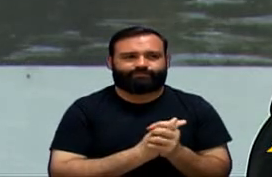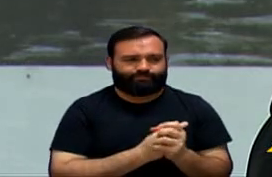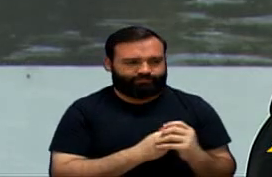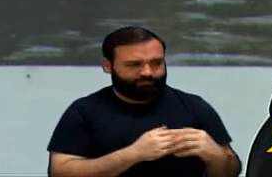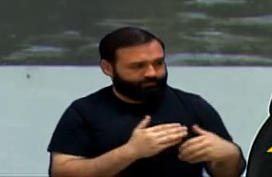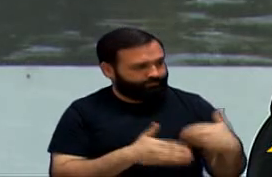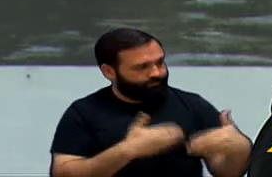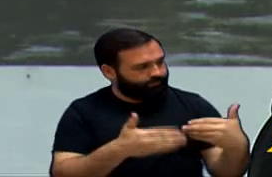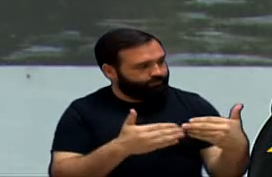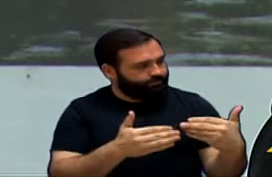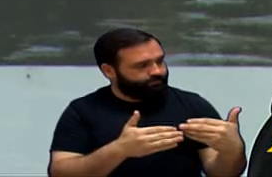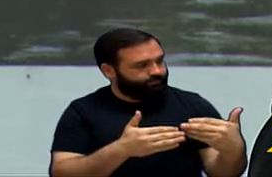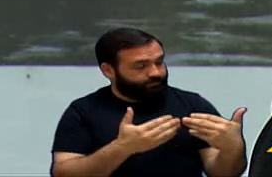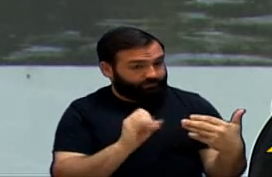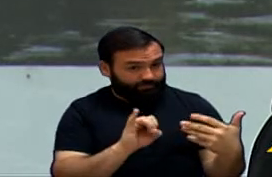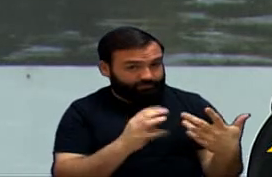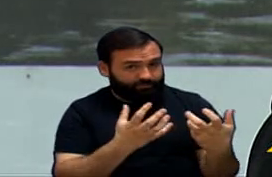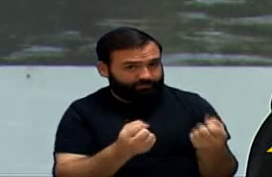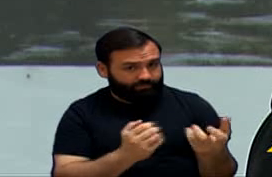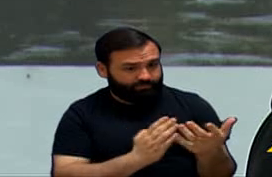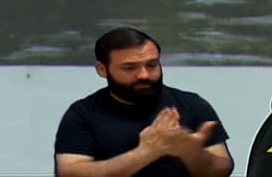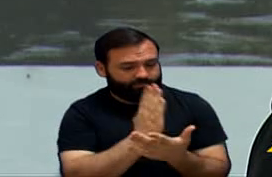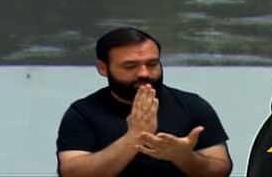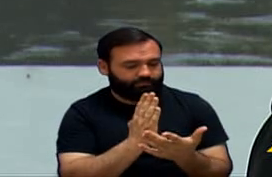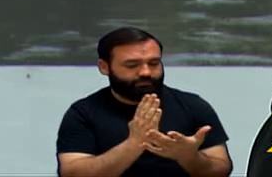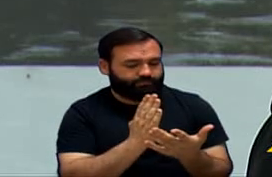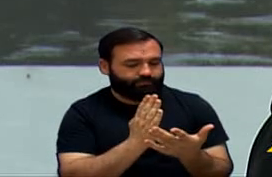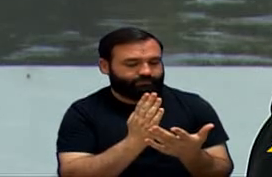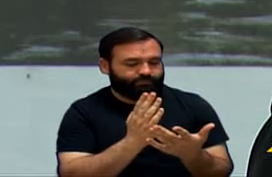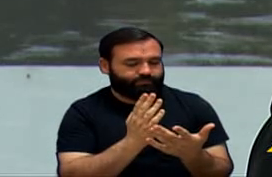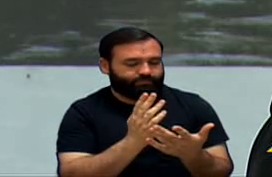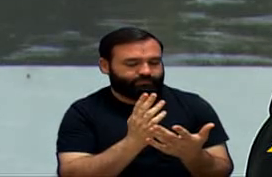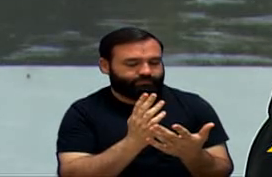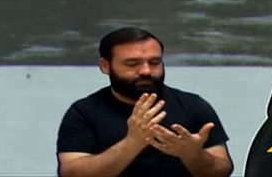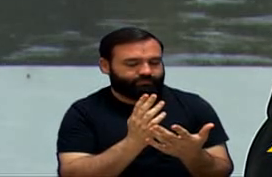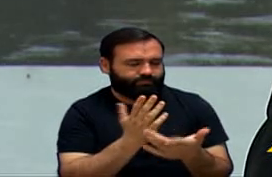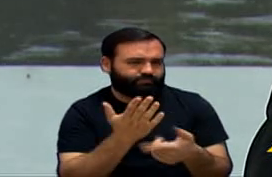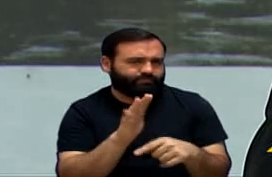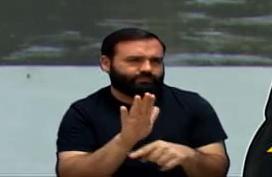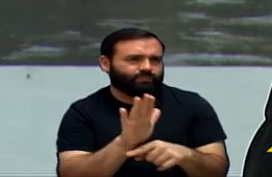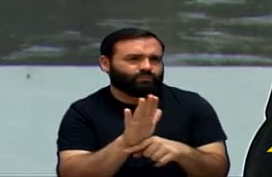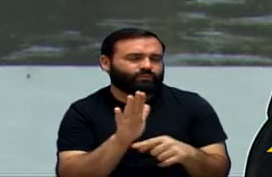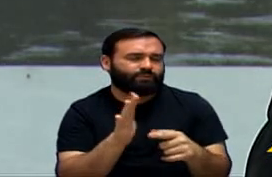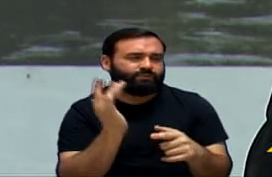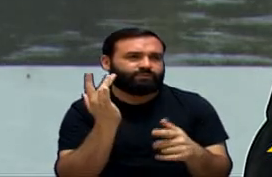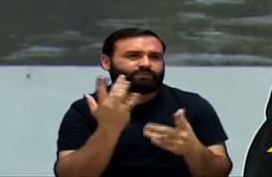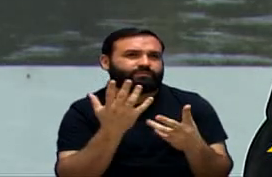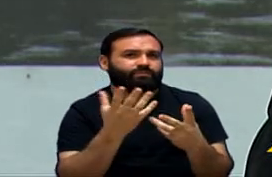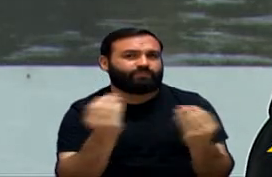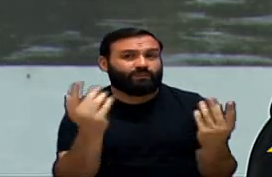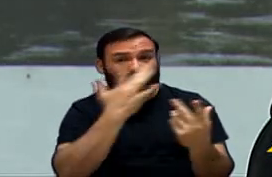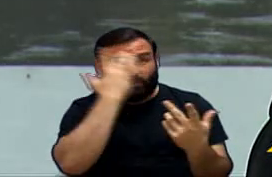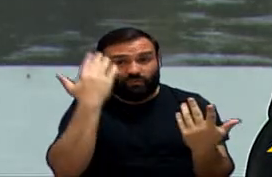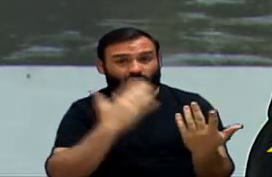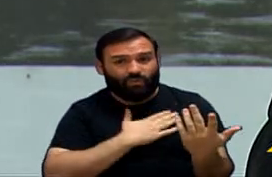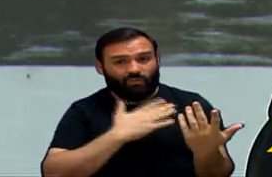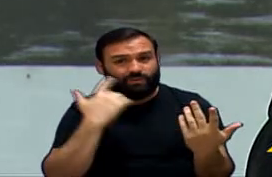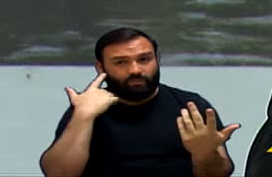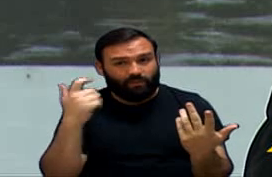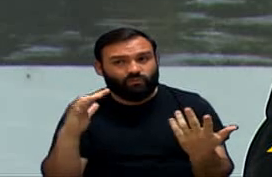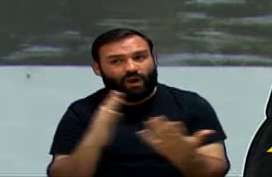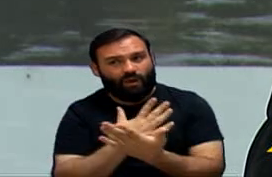acaba com a sua aprovação ajudando eu vou falar todos né que tem pessoa que gosta de barulho